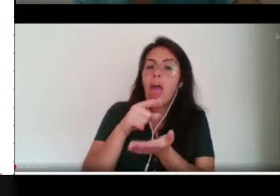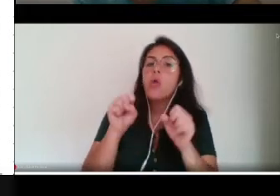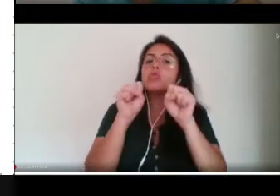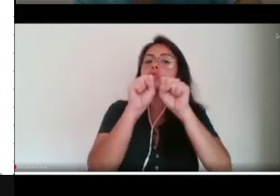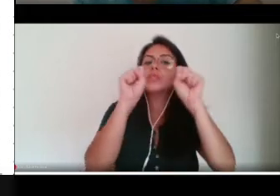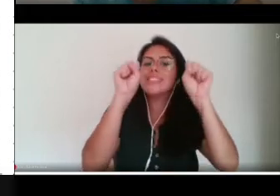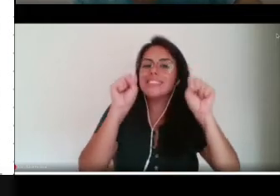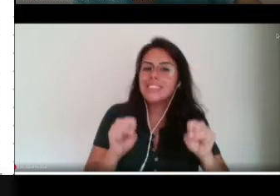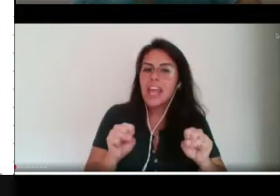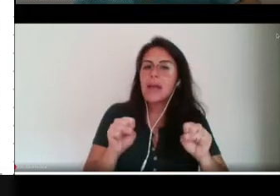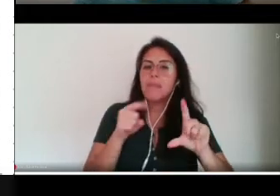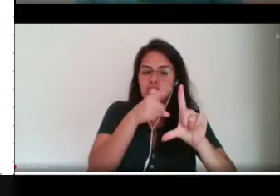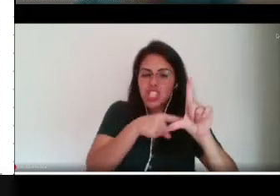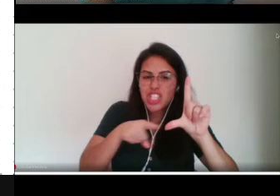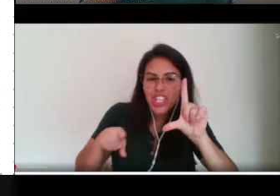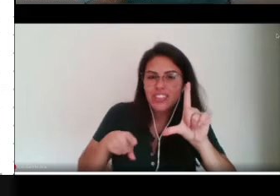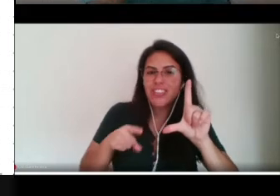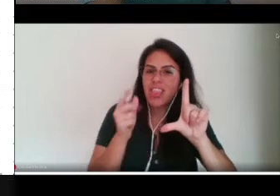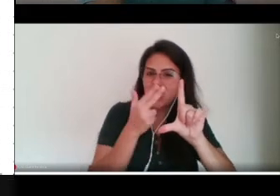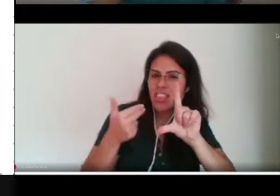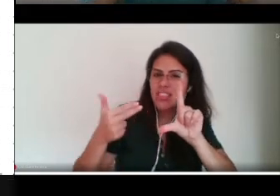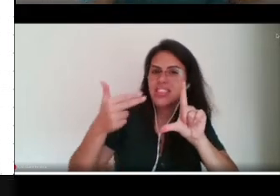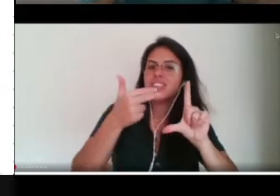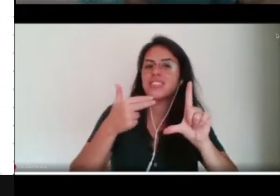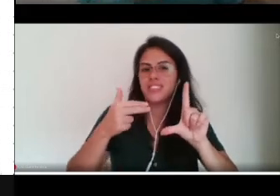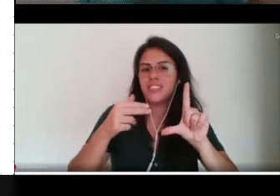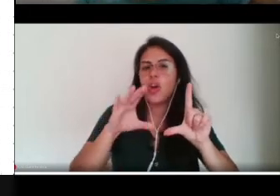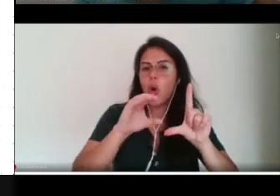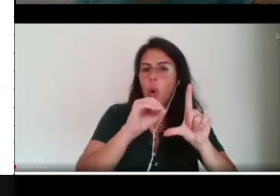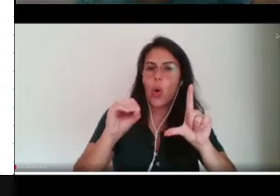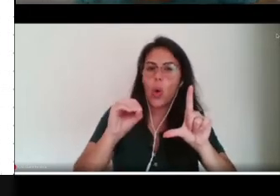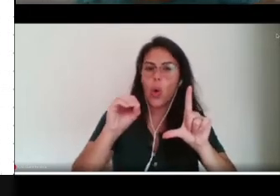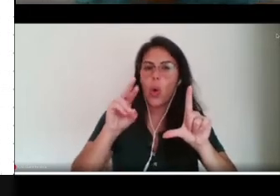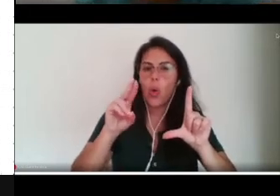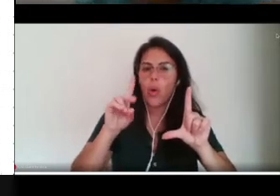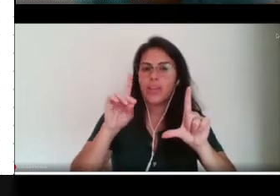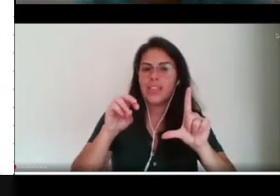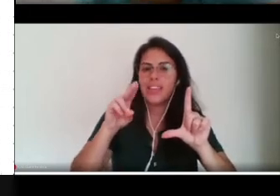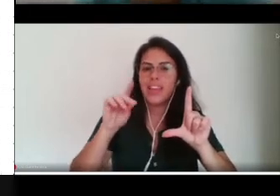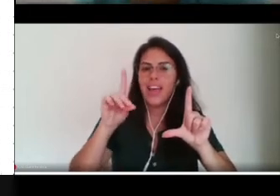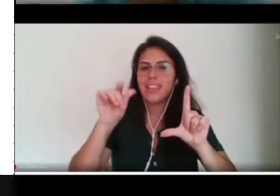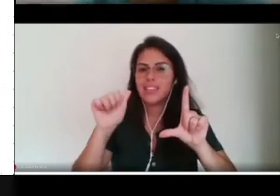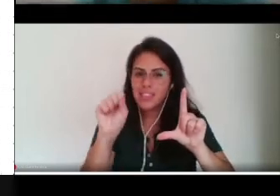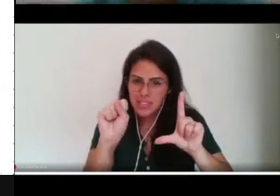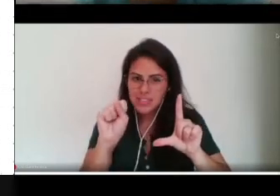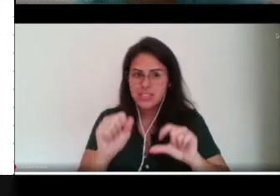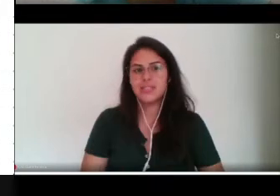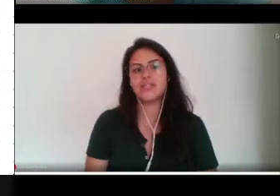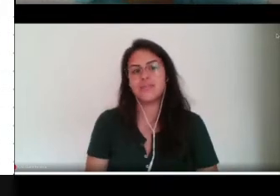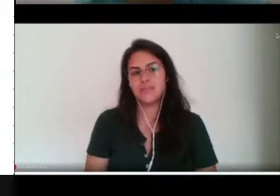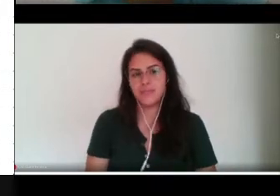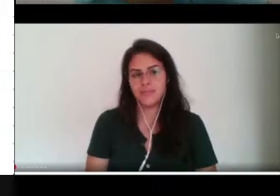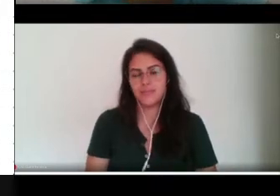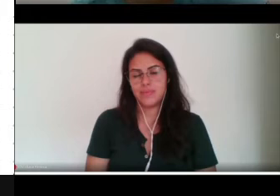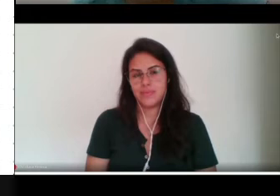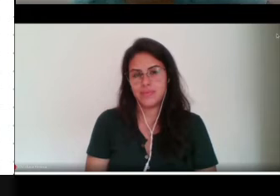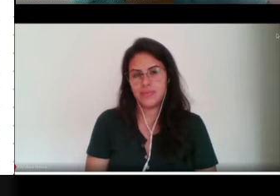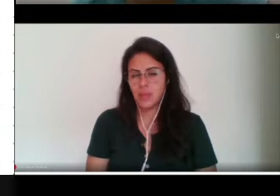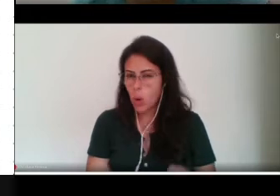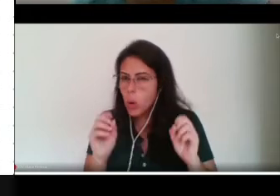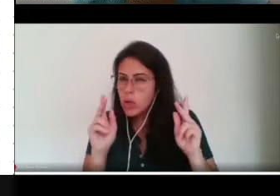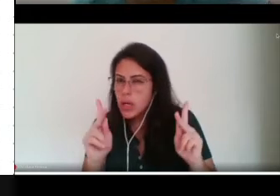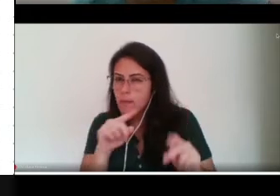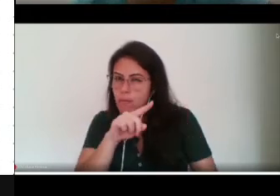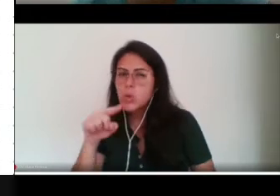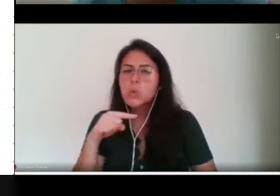É um sistema de coordenadas. Tá bom? Alguma dúvida em relação a esse exercício? Ou a gente